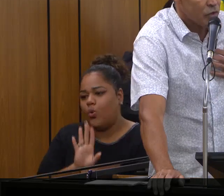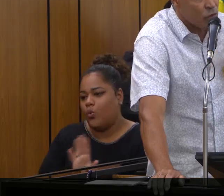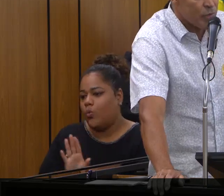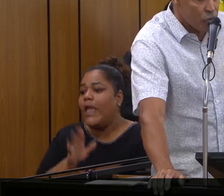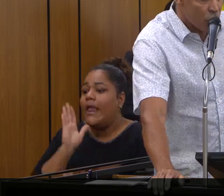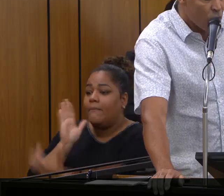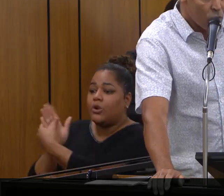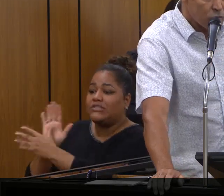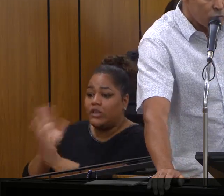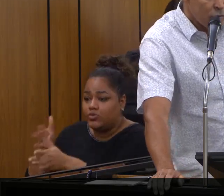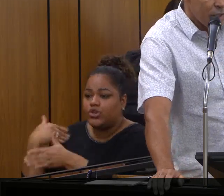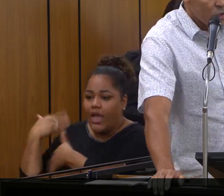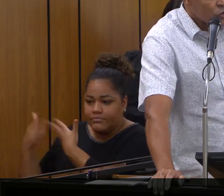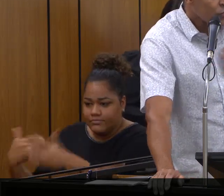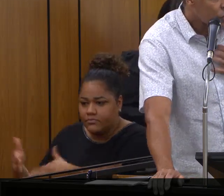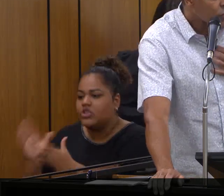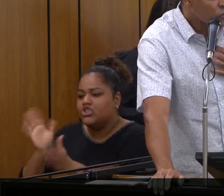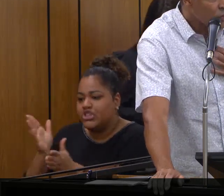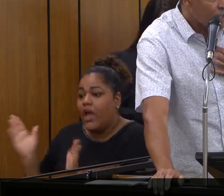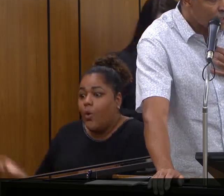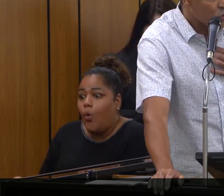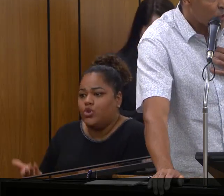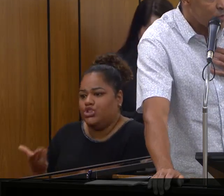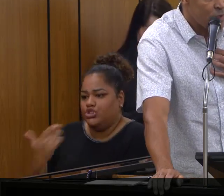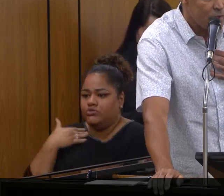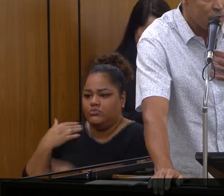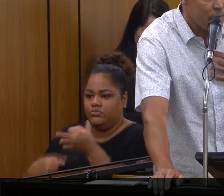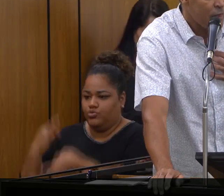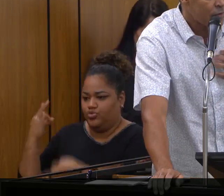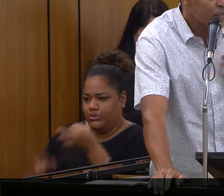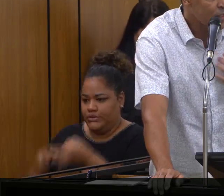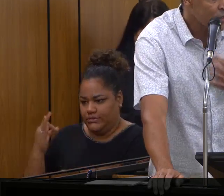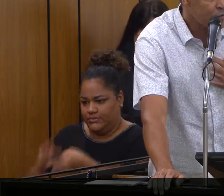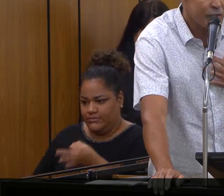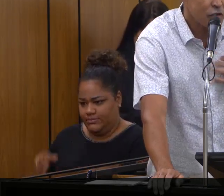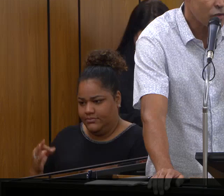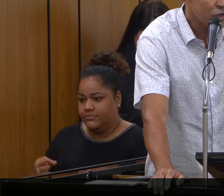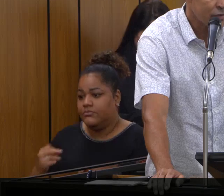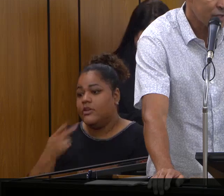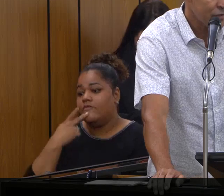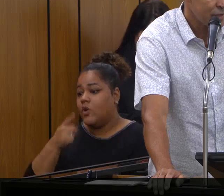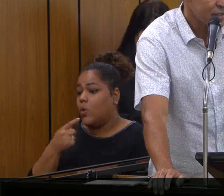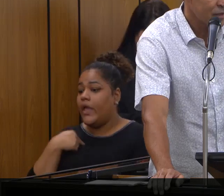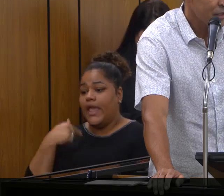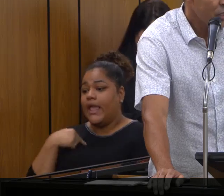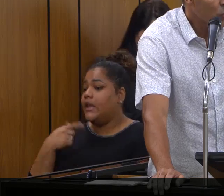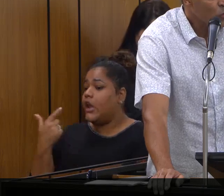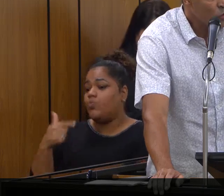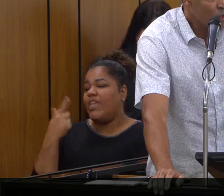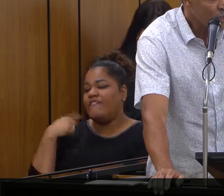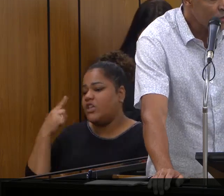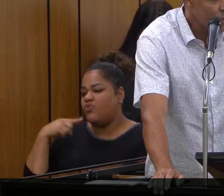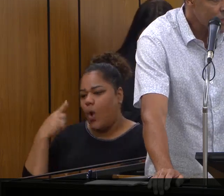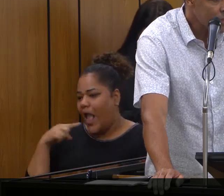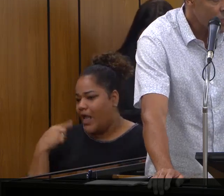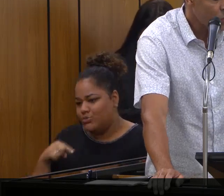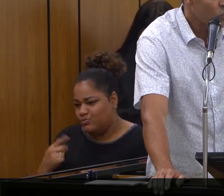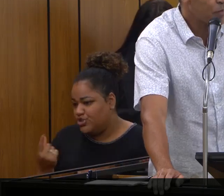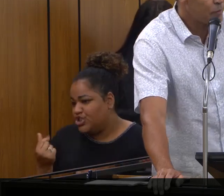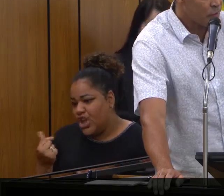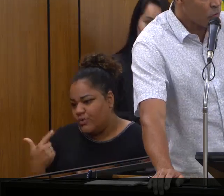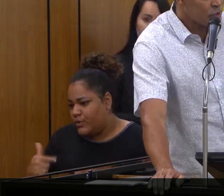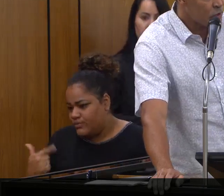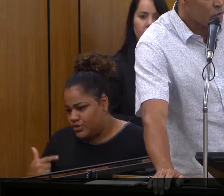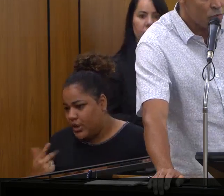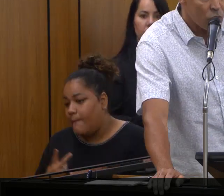eu sou uma pessoa comum eu dificuldade para mim fazer a defesa eu não tive a defesa eu procurei o ministério